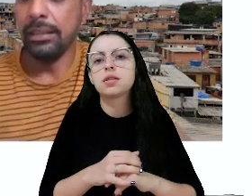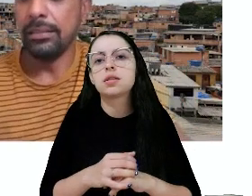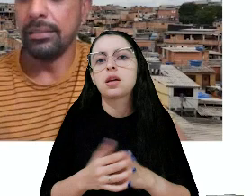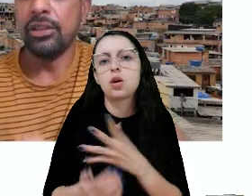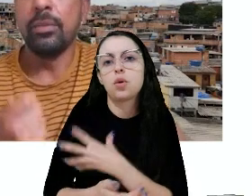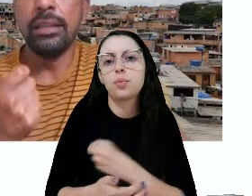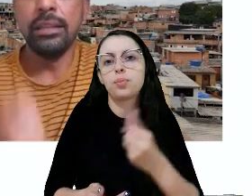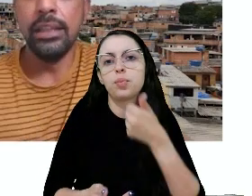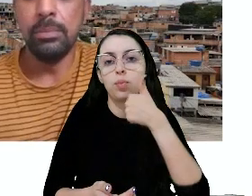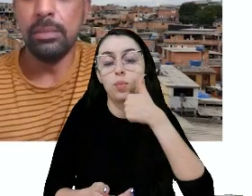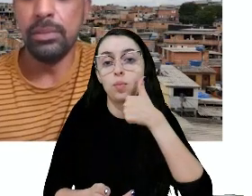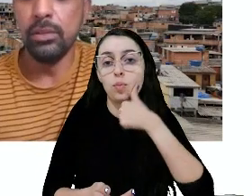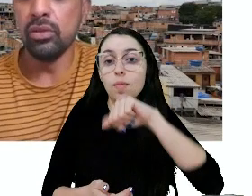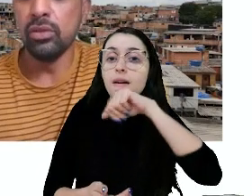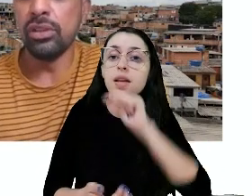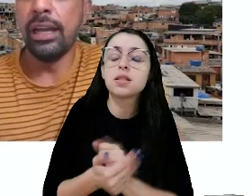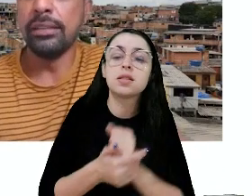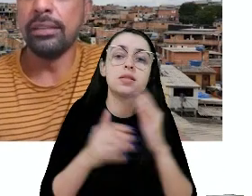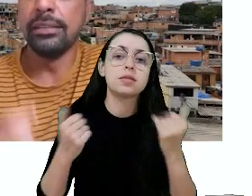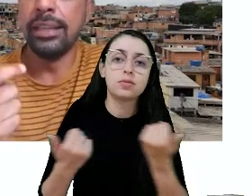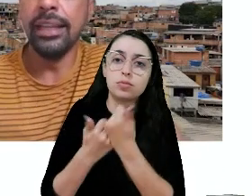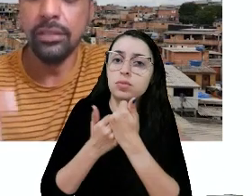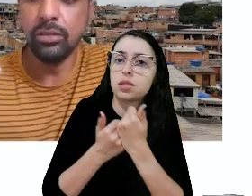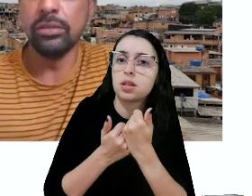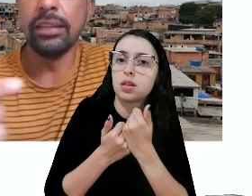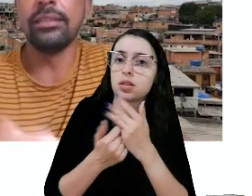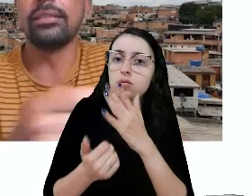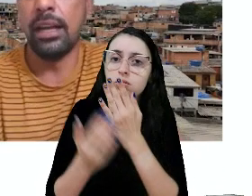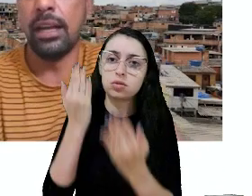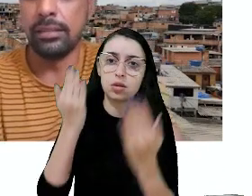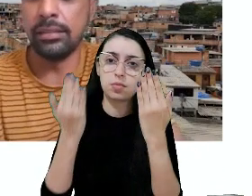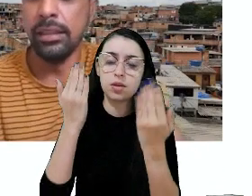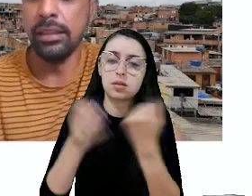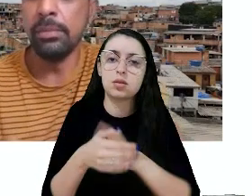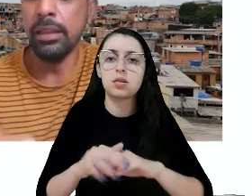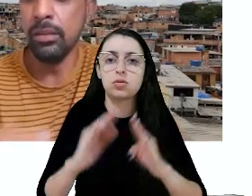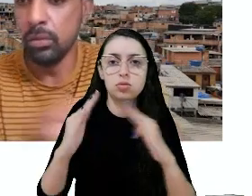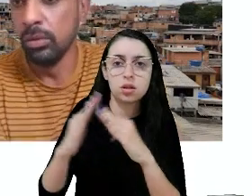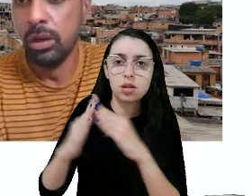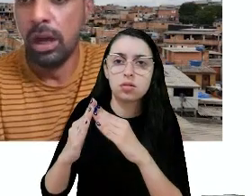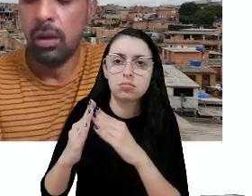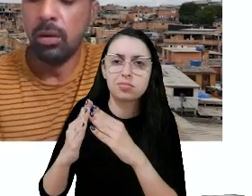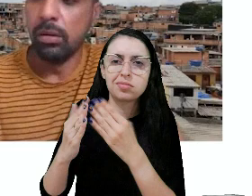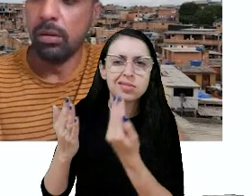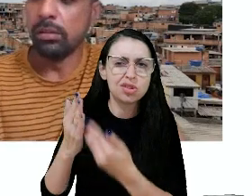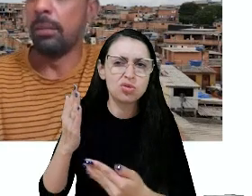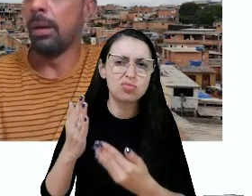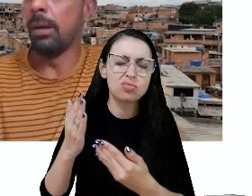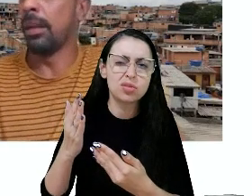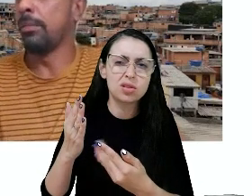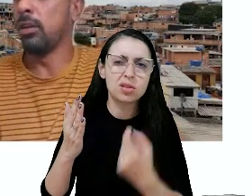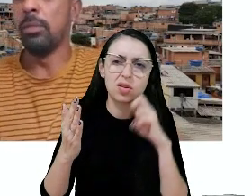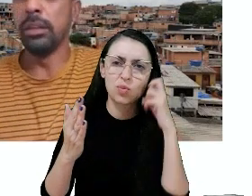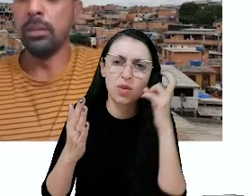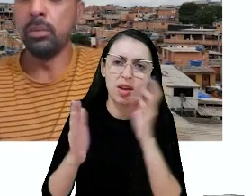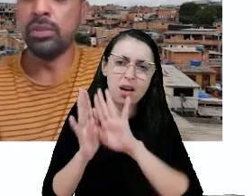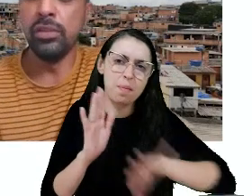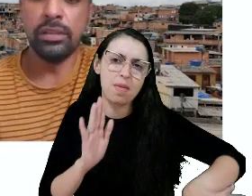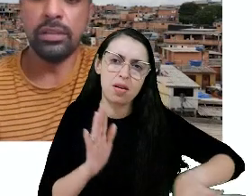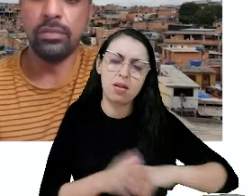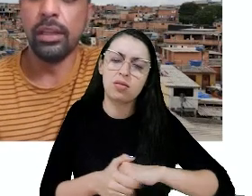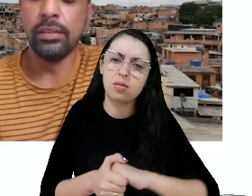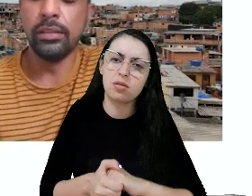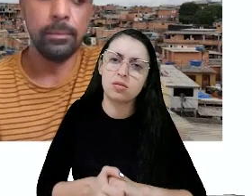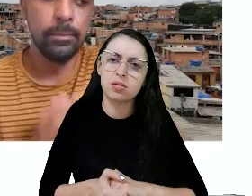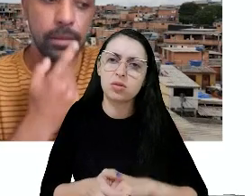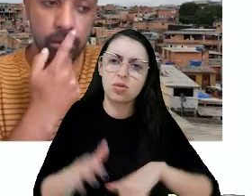a presença de mais equipes psicossociais dentro dessas casas, inibindo da melhor maneira